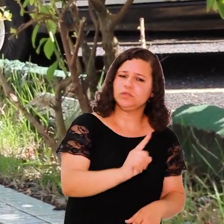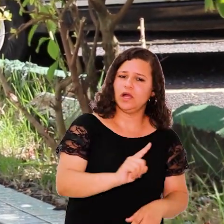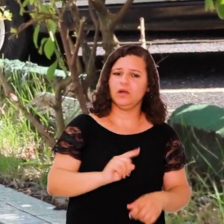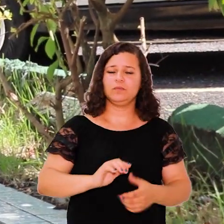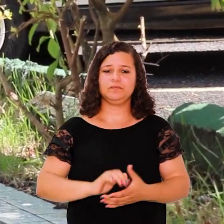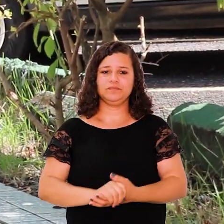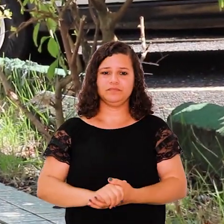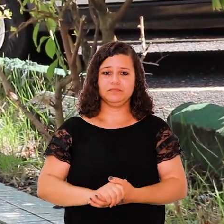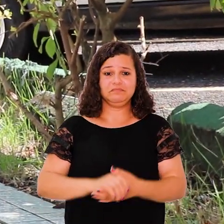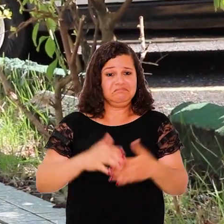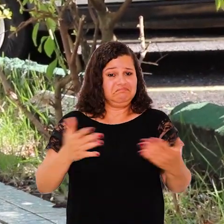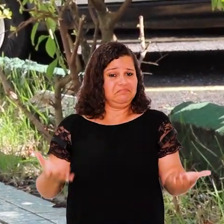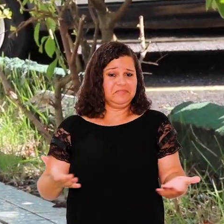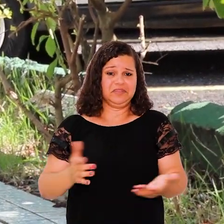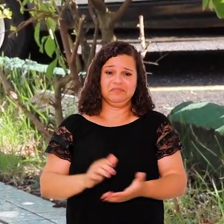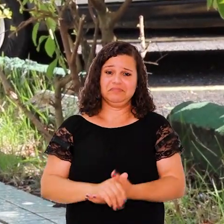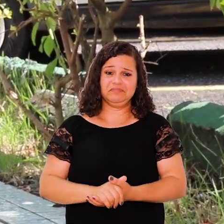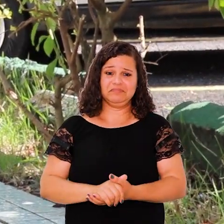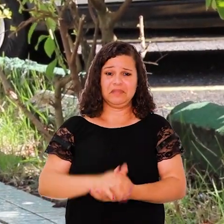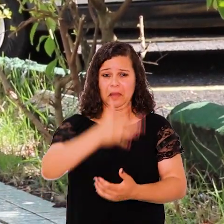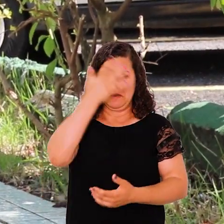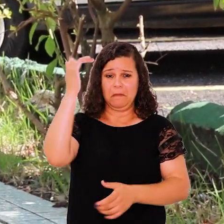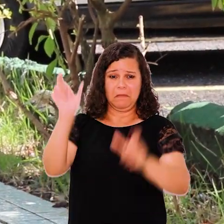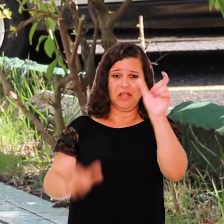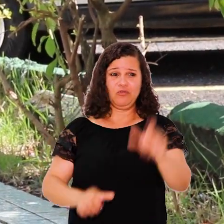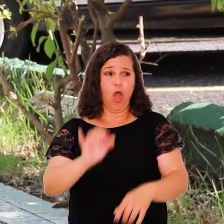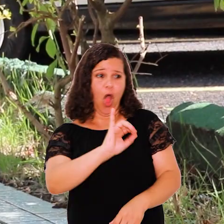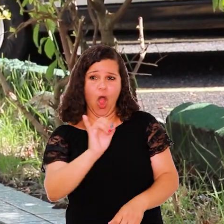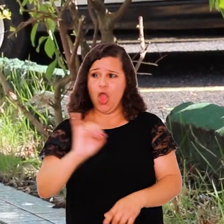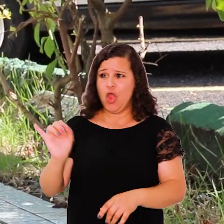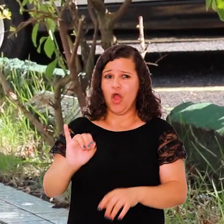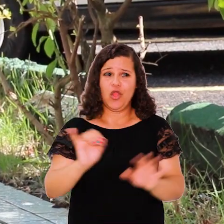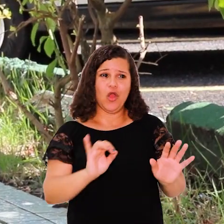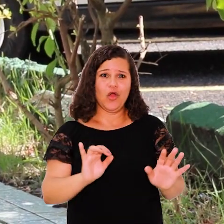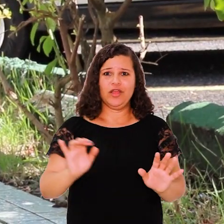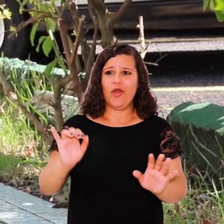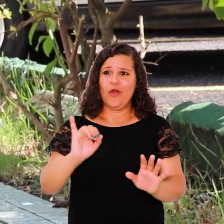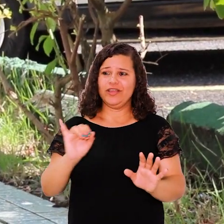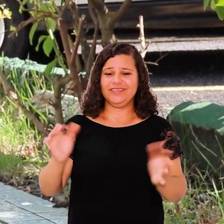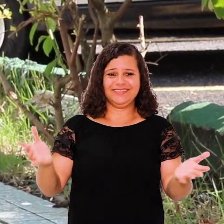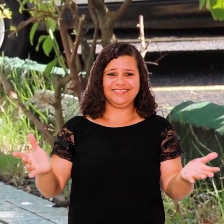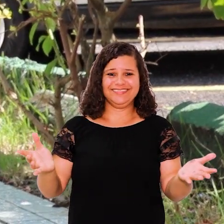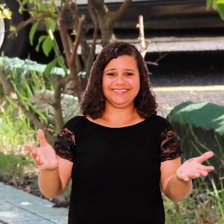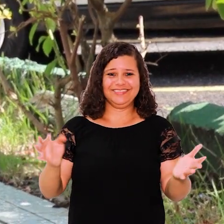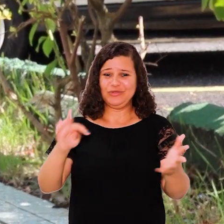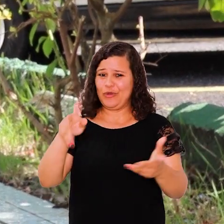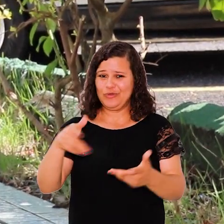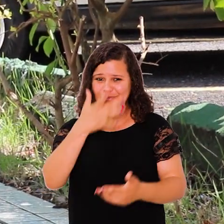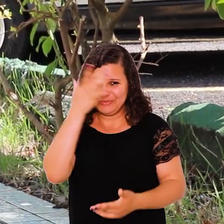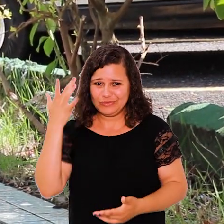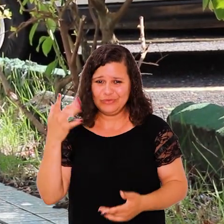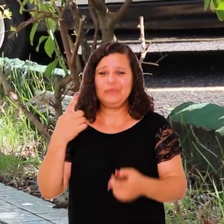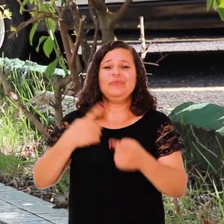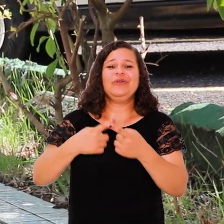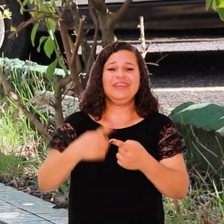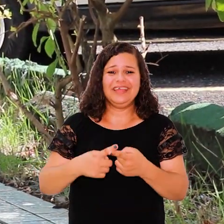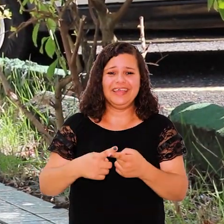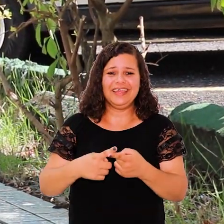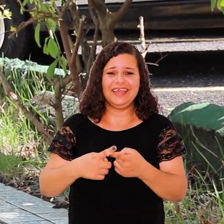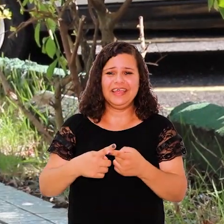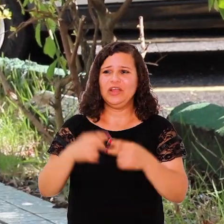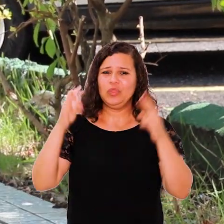não. Então assim, a pessoa, oi, todo mundo. Por